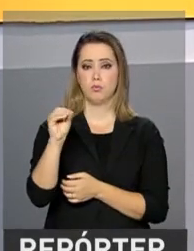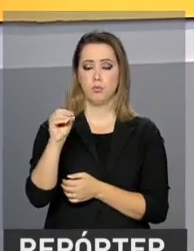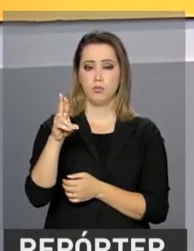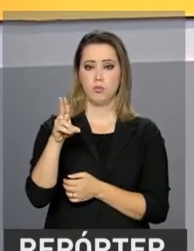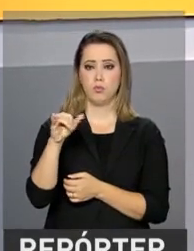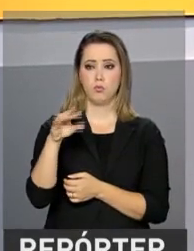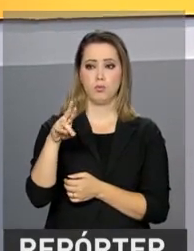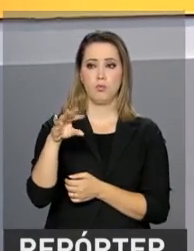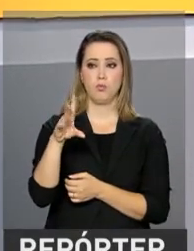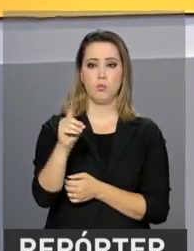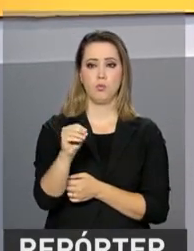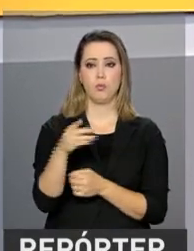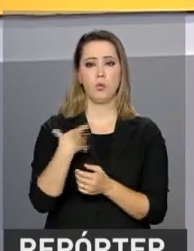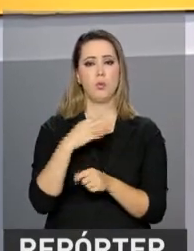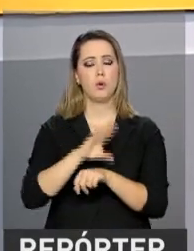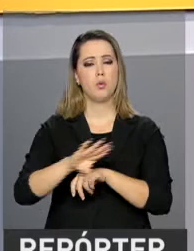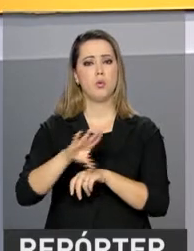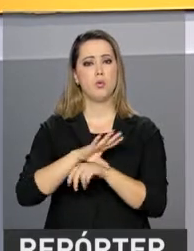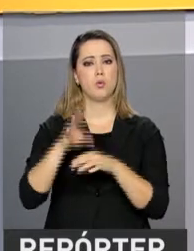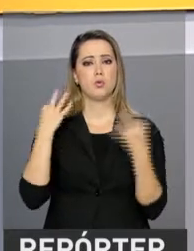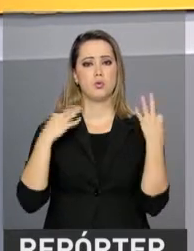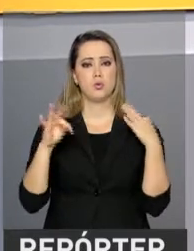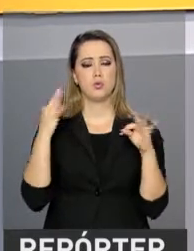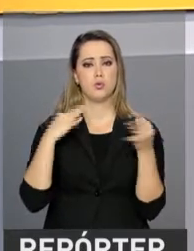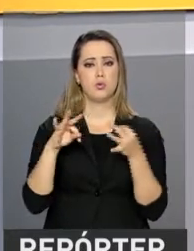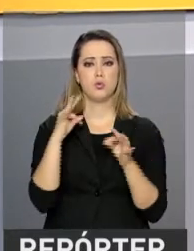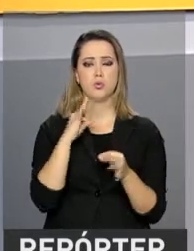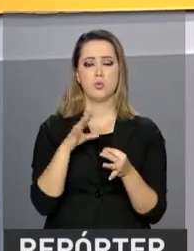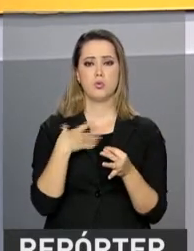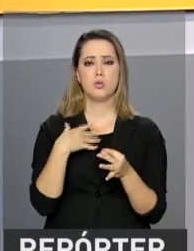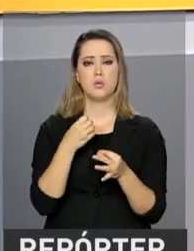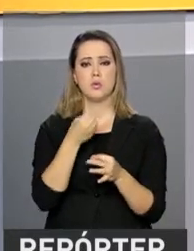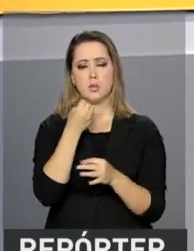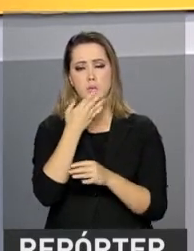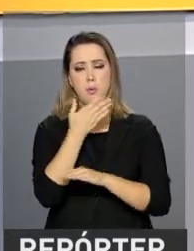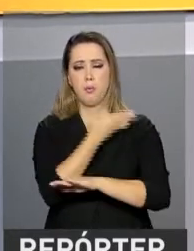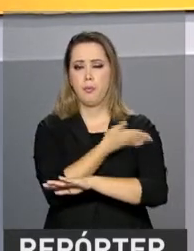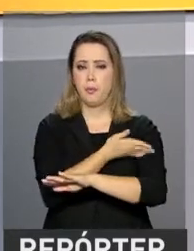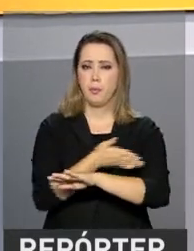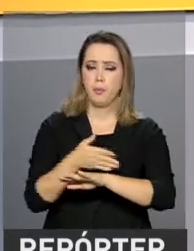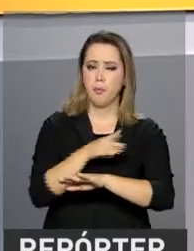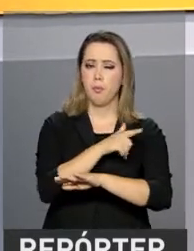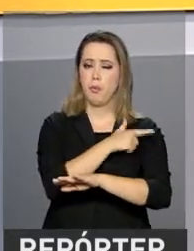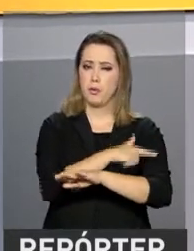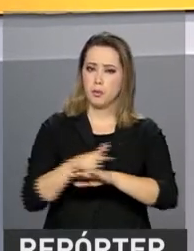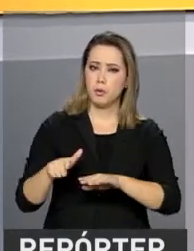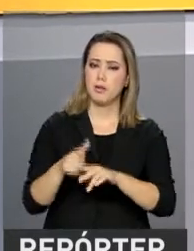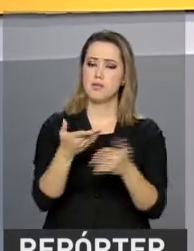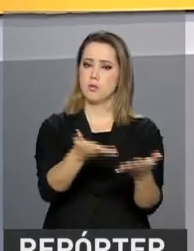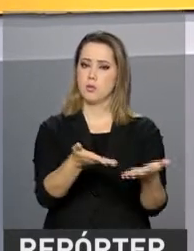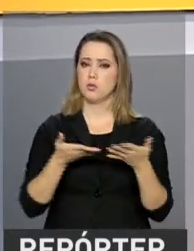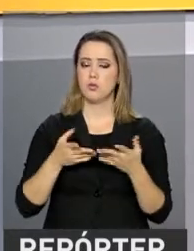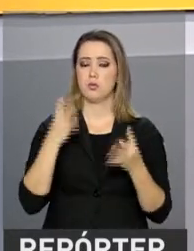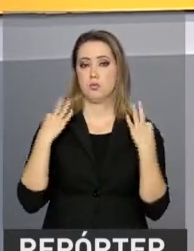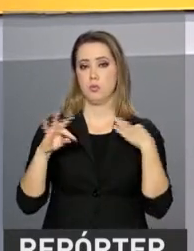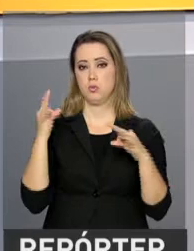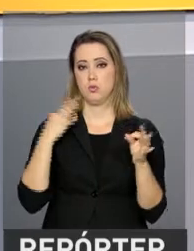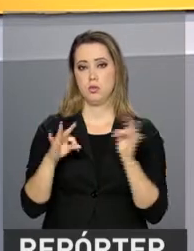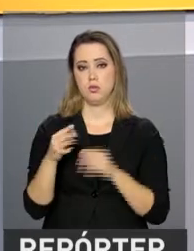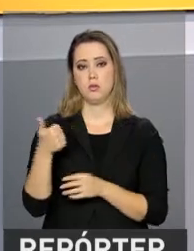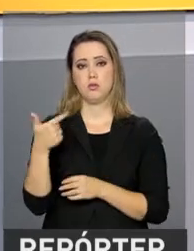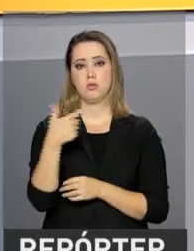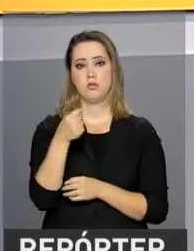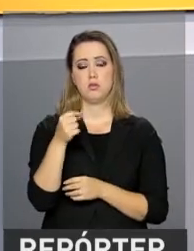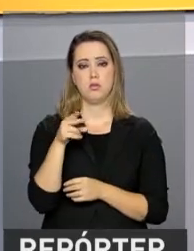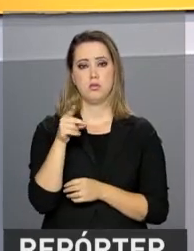cursos de aperfeiçoamento nas áreas de turismo e hospitalidade serão 120 vagas e as inscrições começam